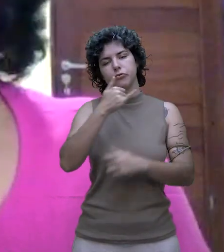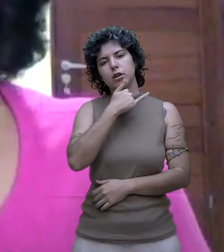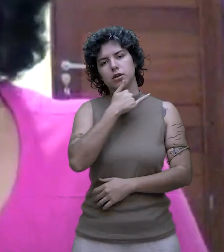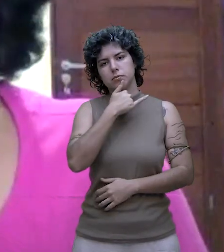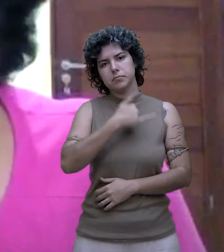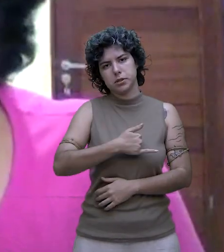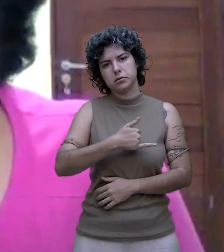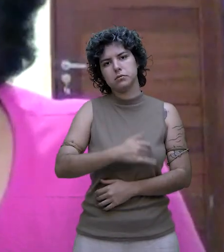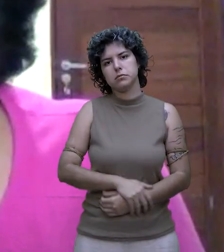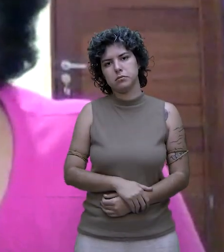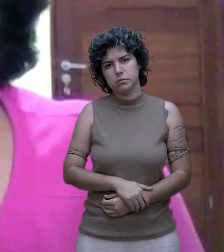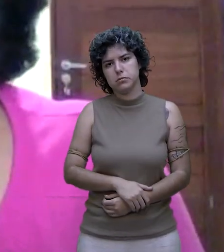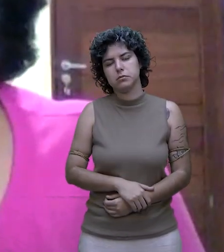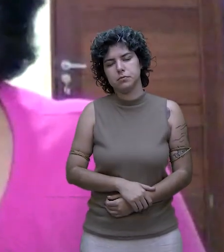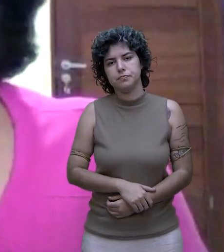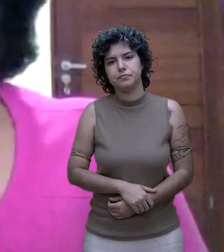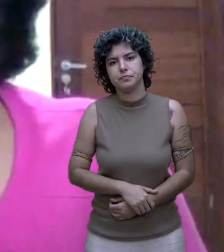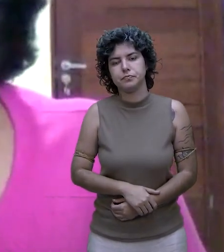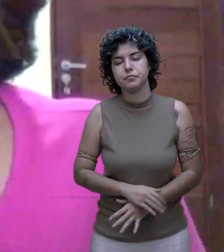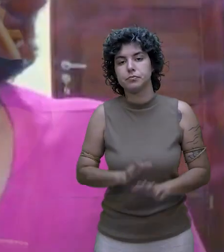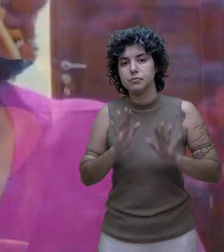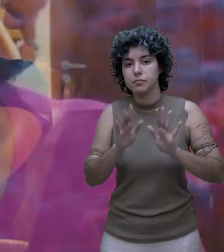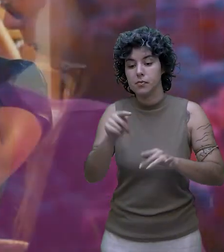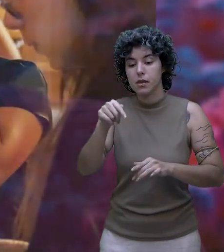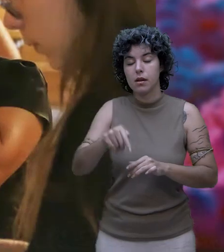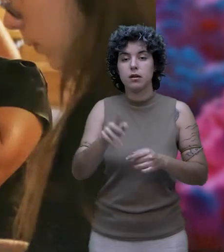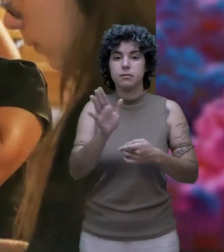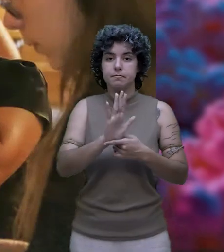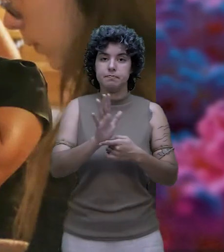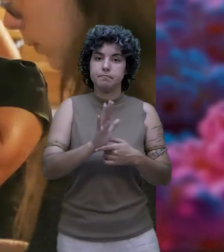E nesse filme, agora,